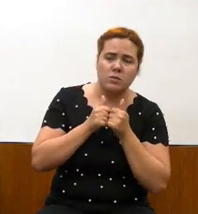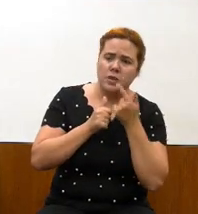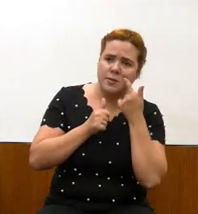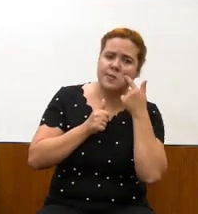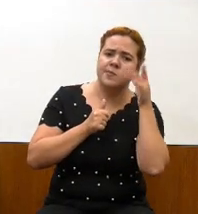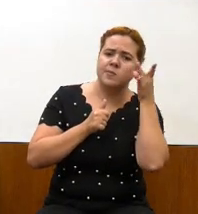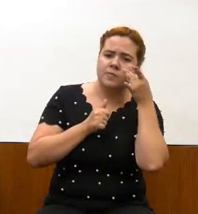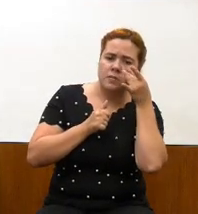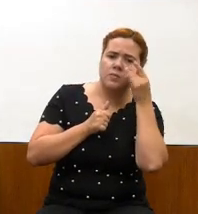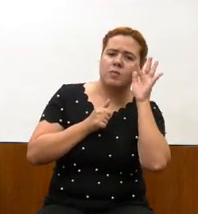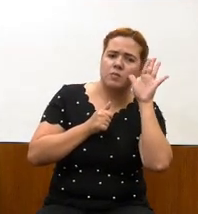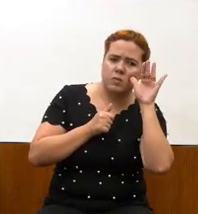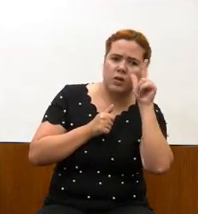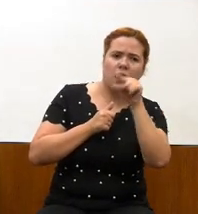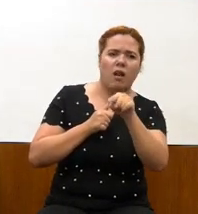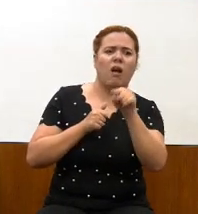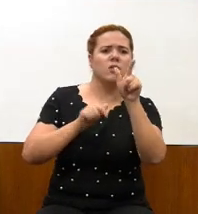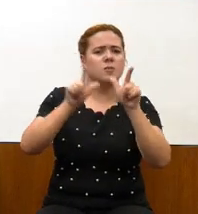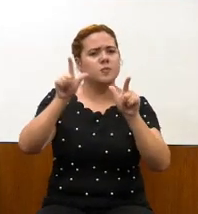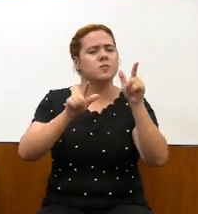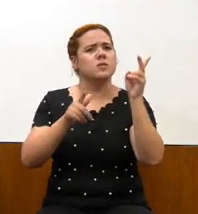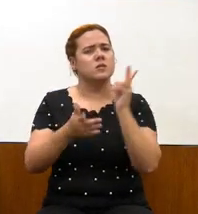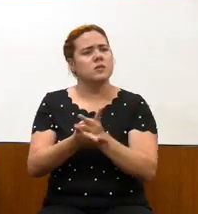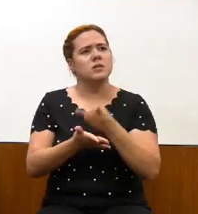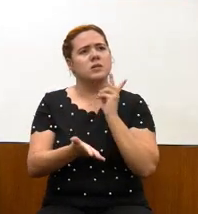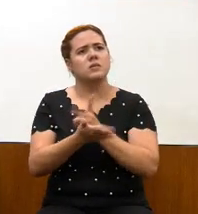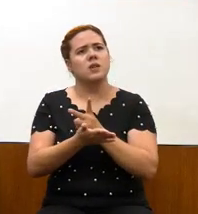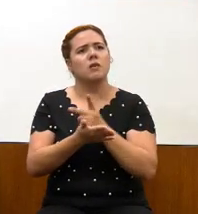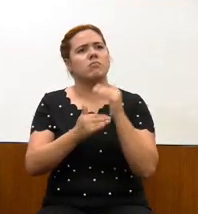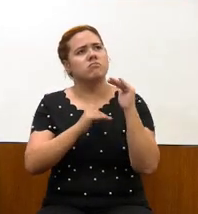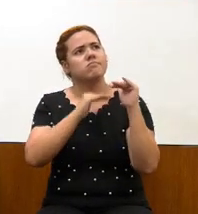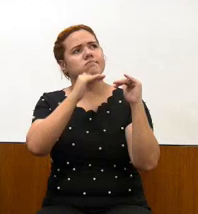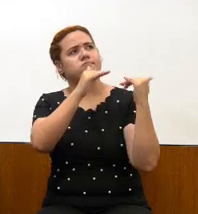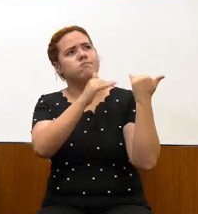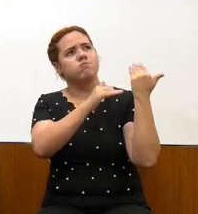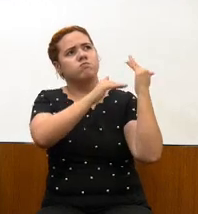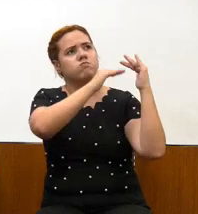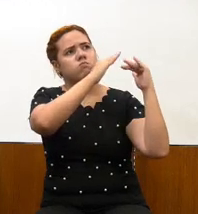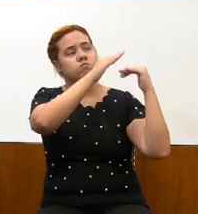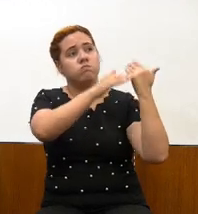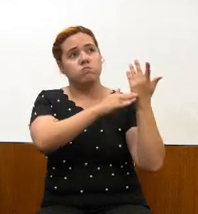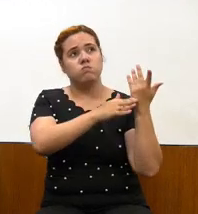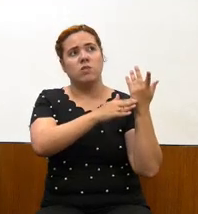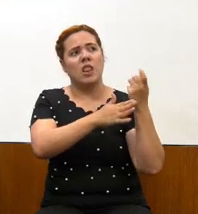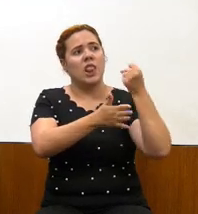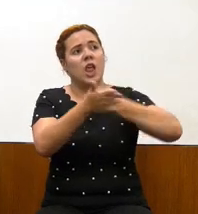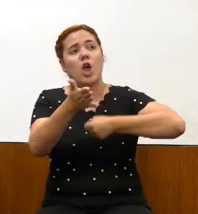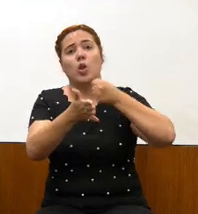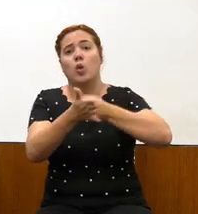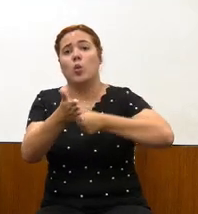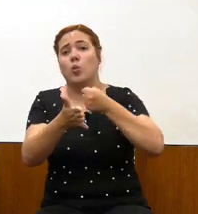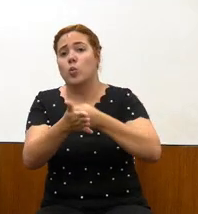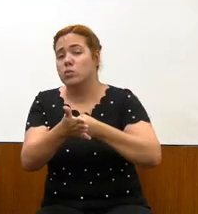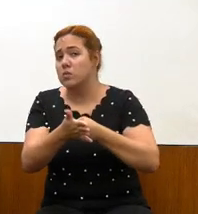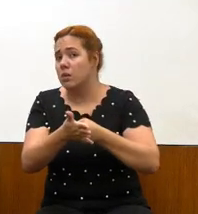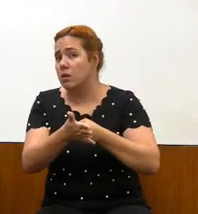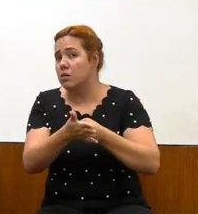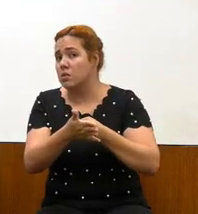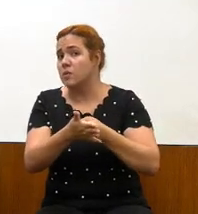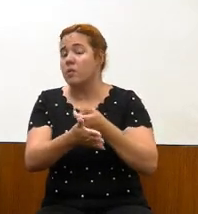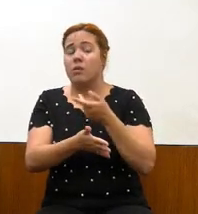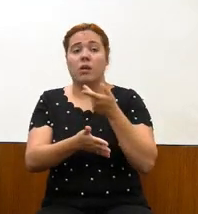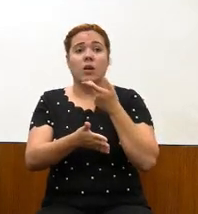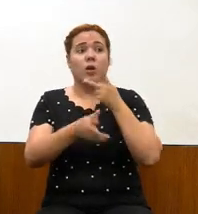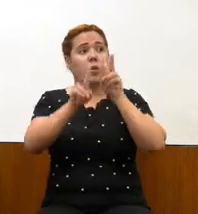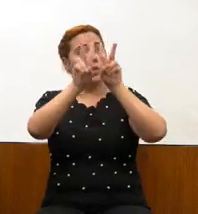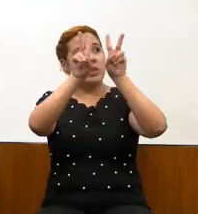que precisa ver e verificar, acompanhei todos os passos, os movimentos. Desde a luta e falar sobre